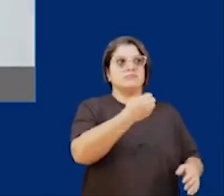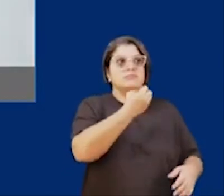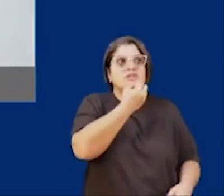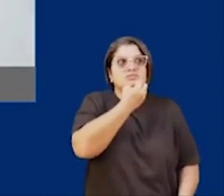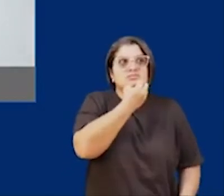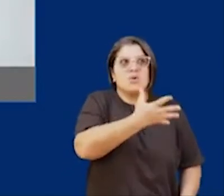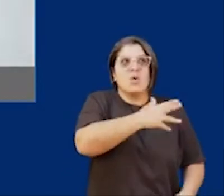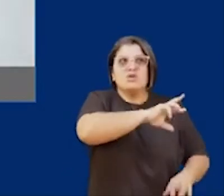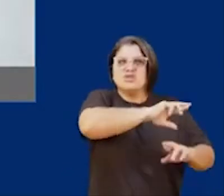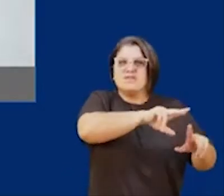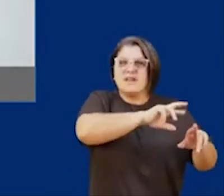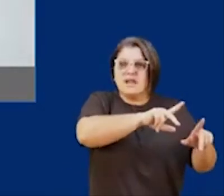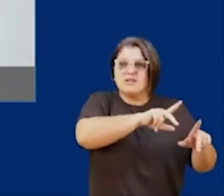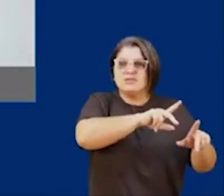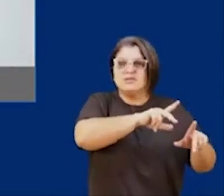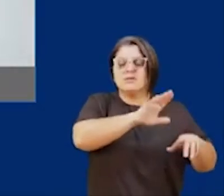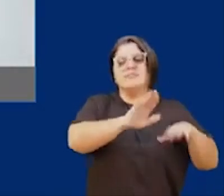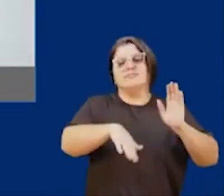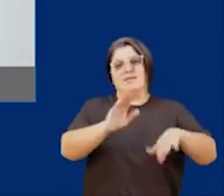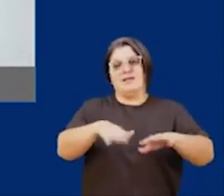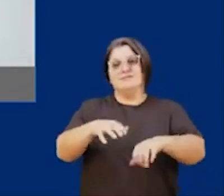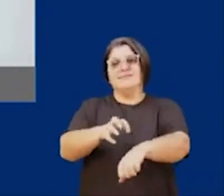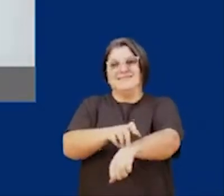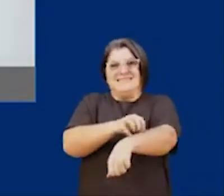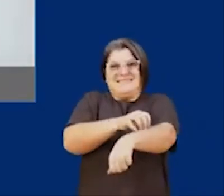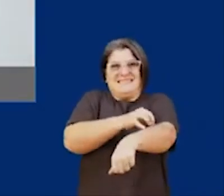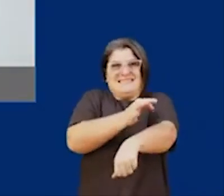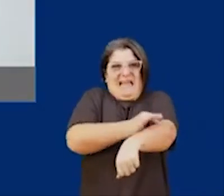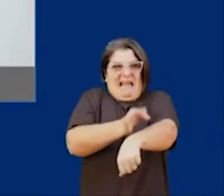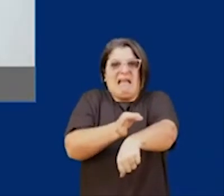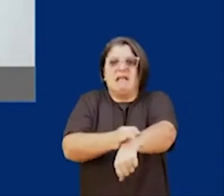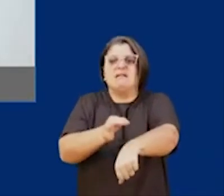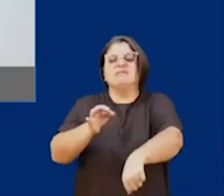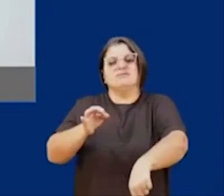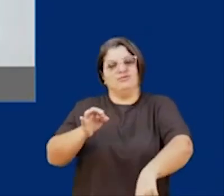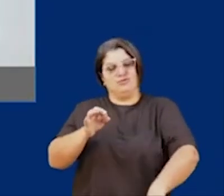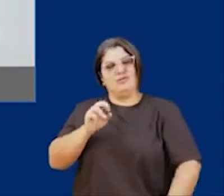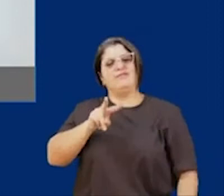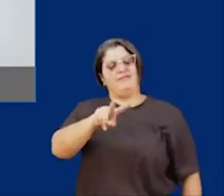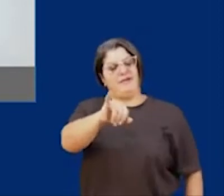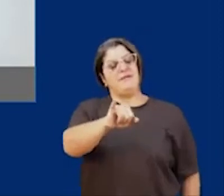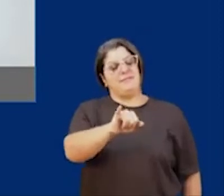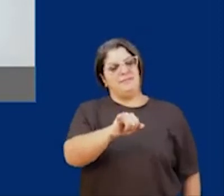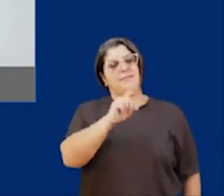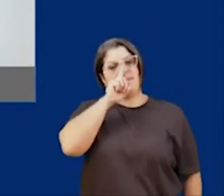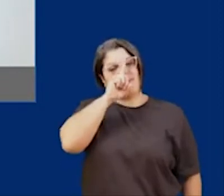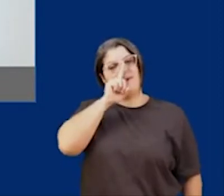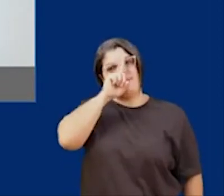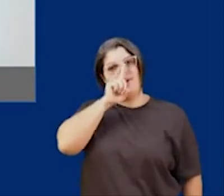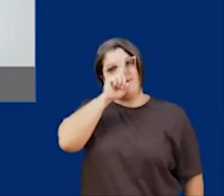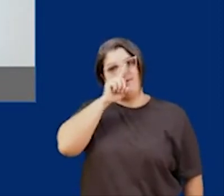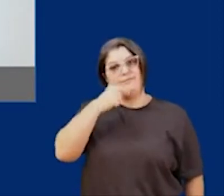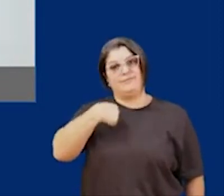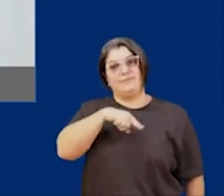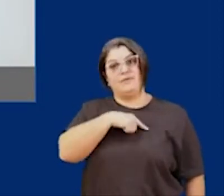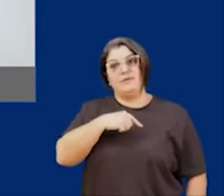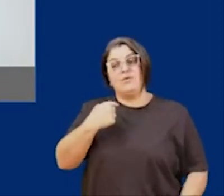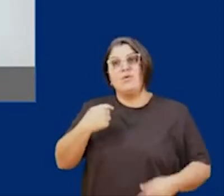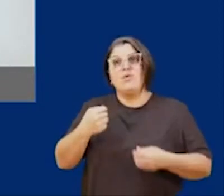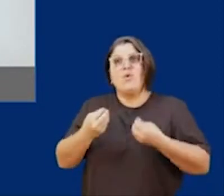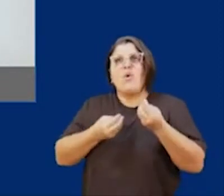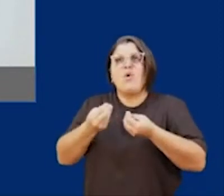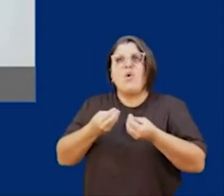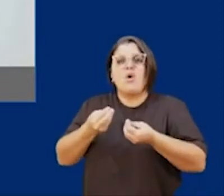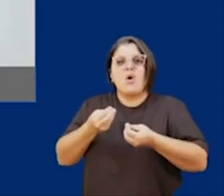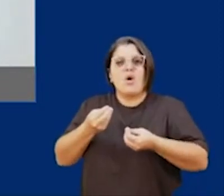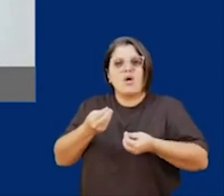sim, alergias. E aí, o quanto nós estamos dispostos a experimentar em momentos não